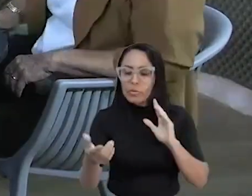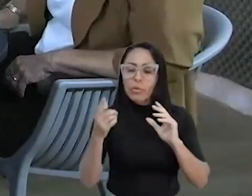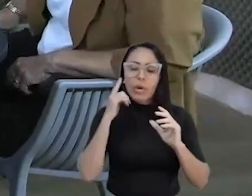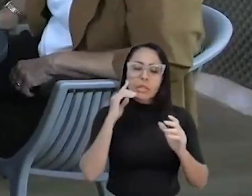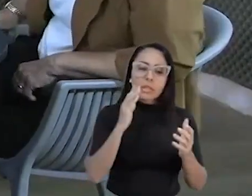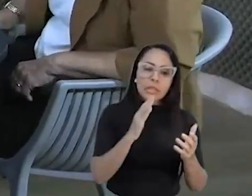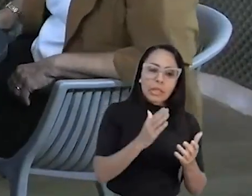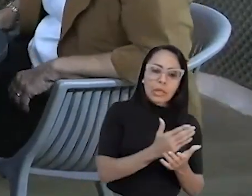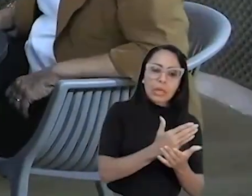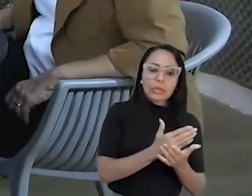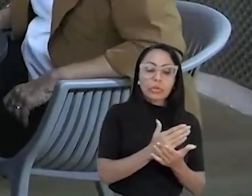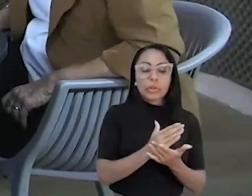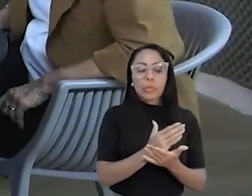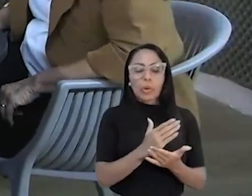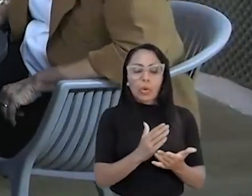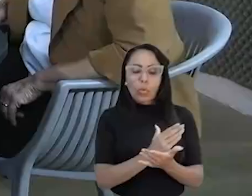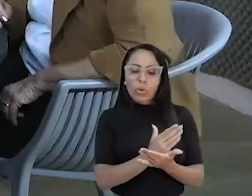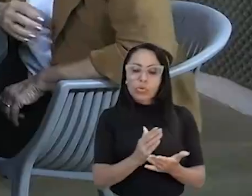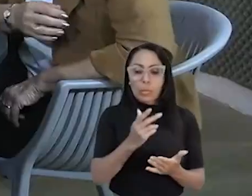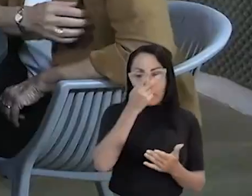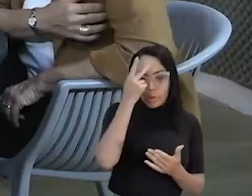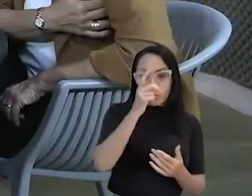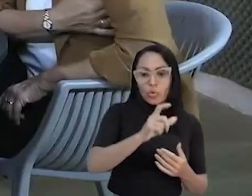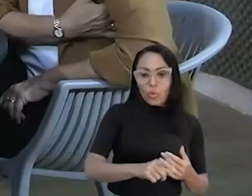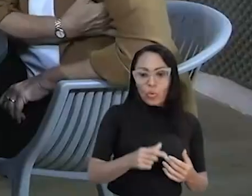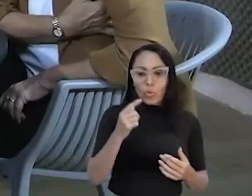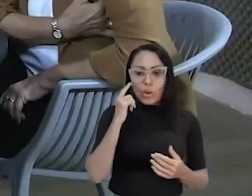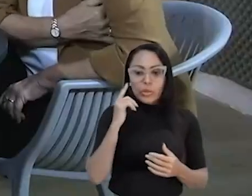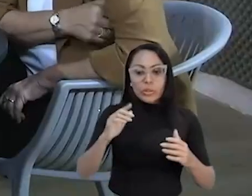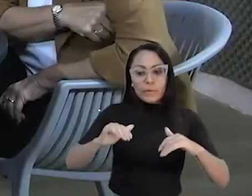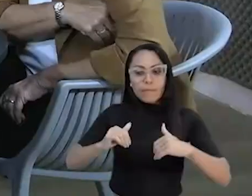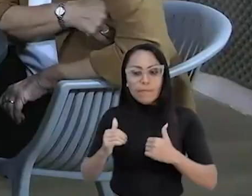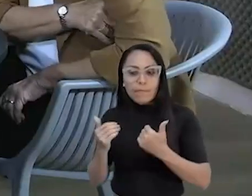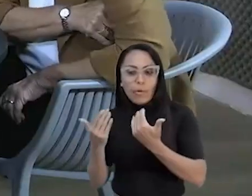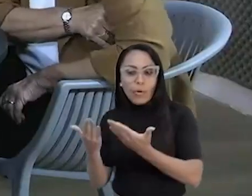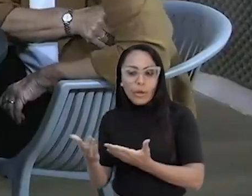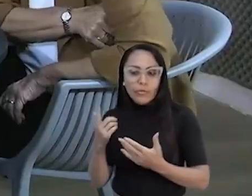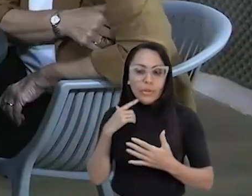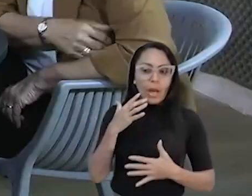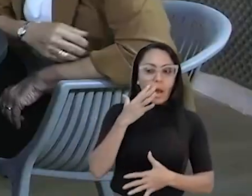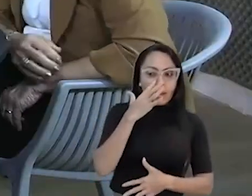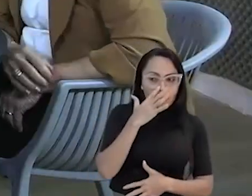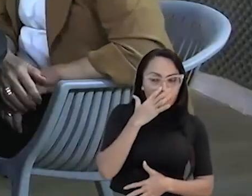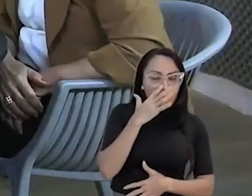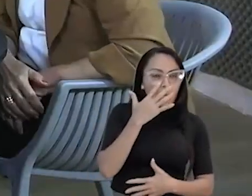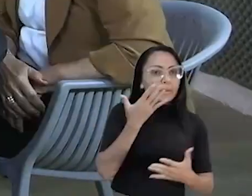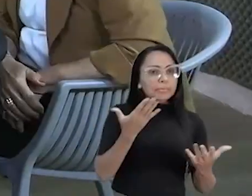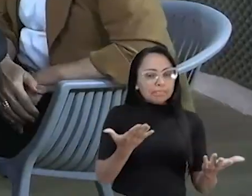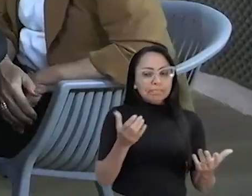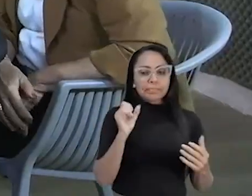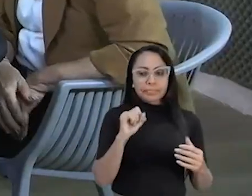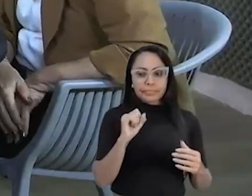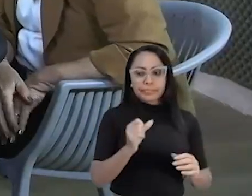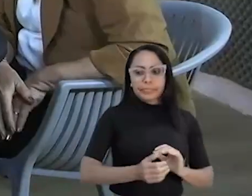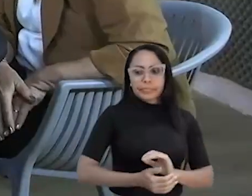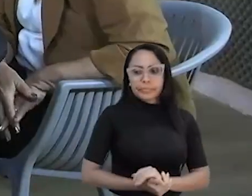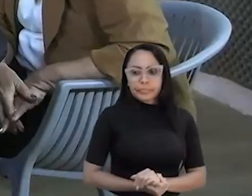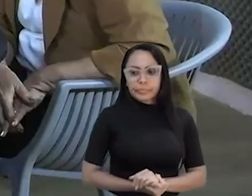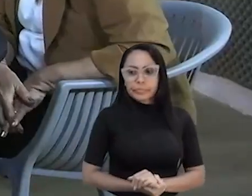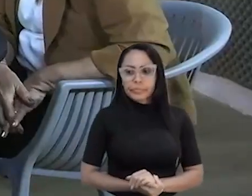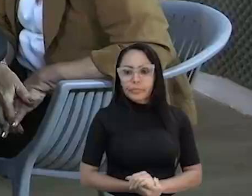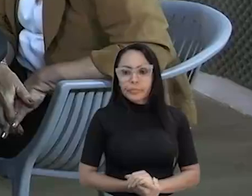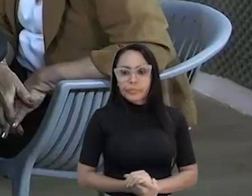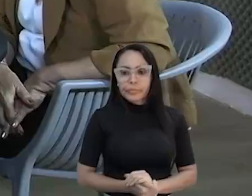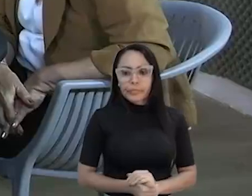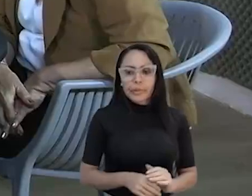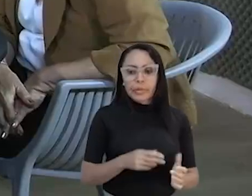mas quando a gente mostra aquilo que a gente faz, quem está lá fora fica surpreendido, né? Então, é como eu digo, eu sempre,